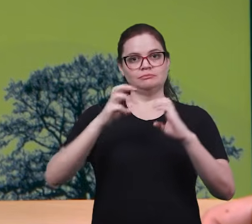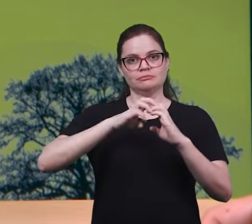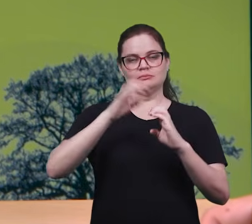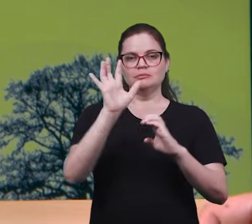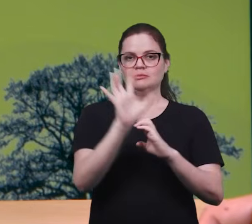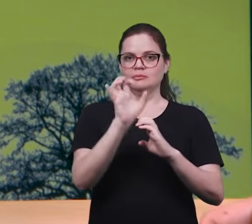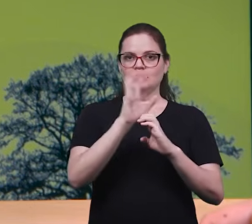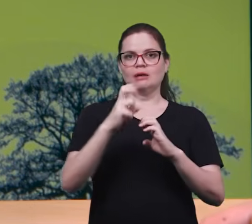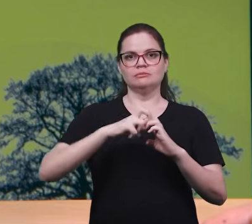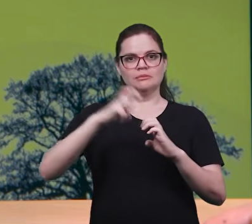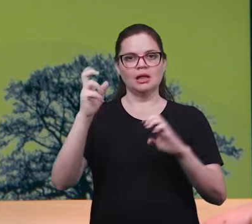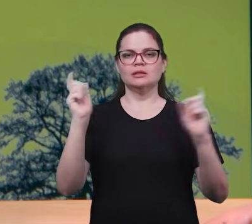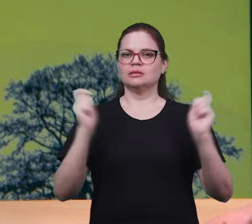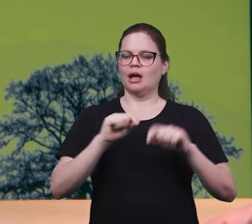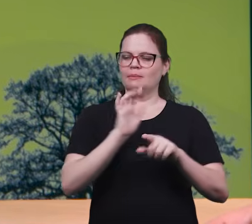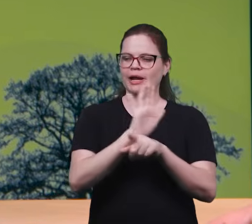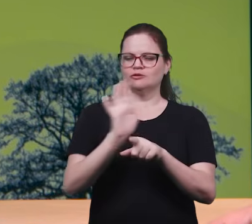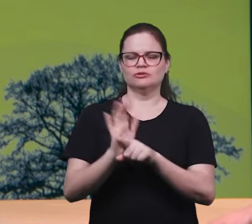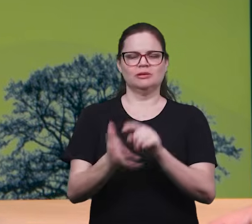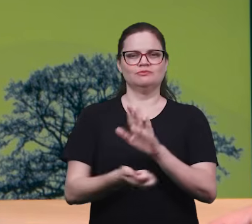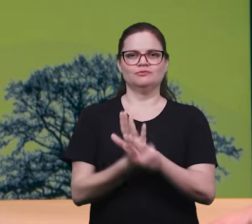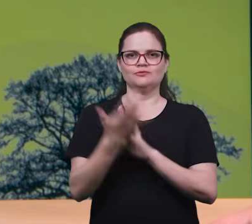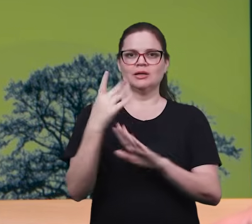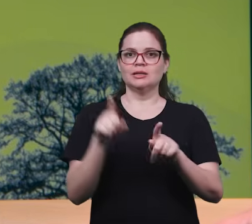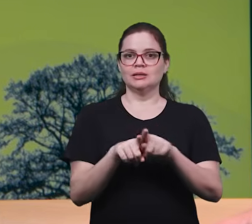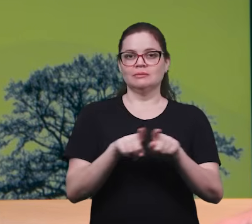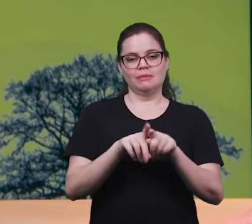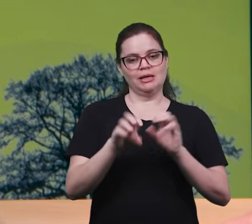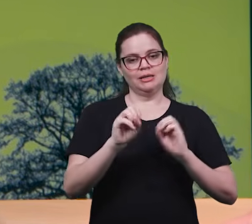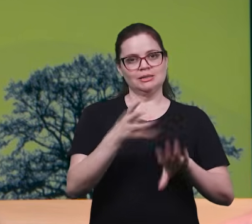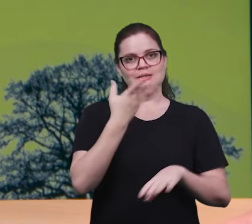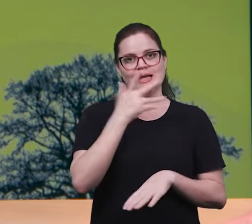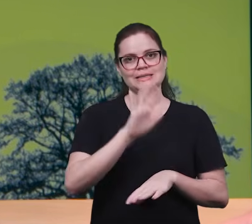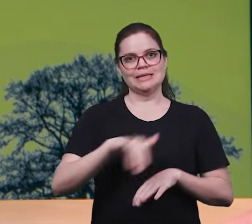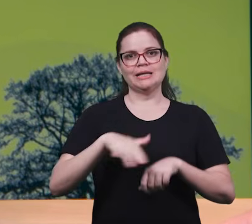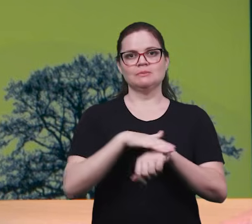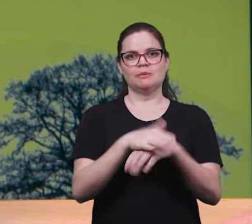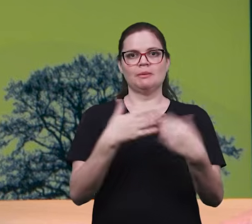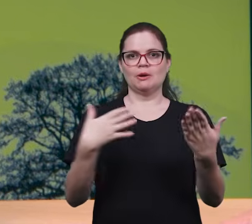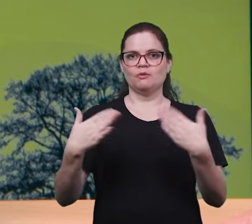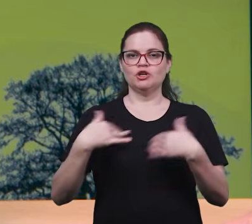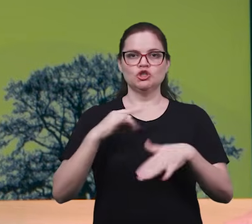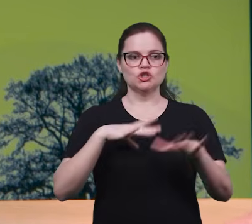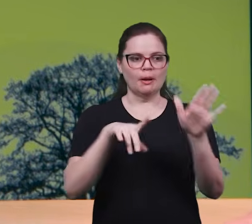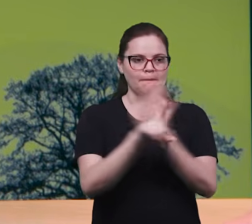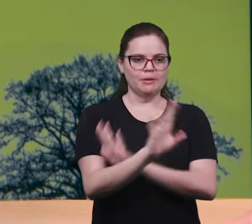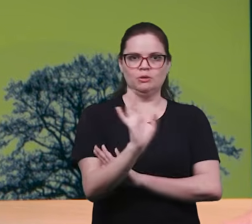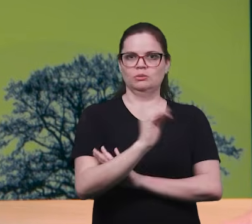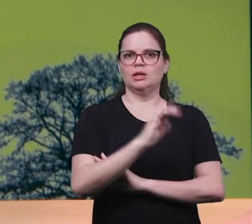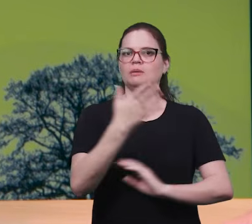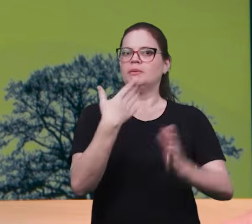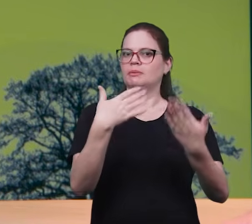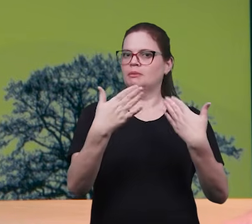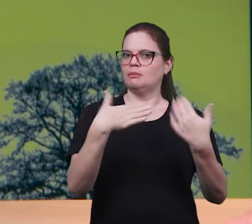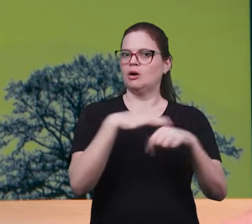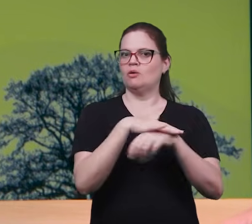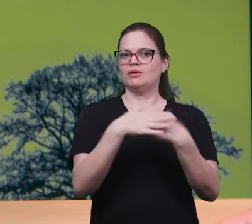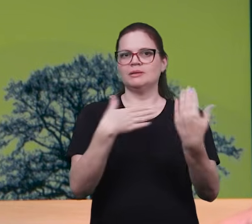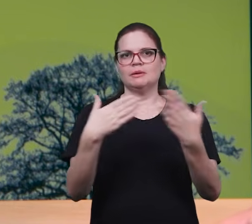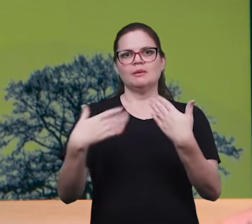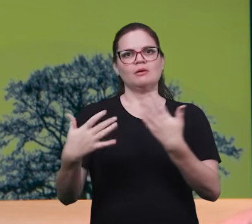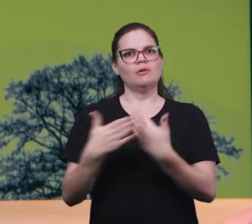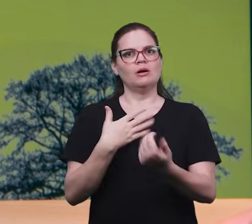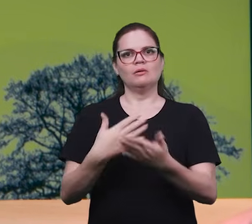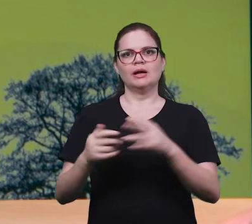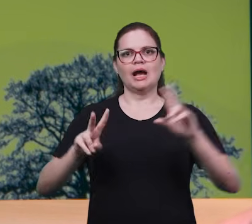muitas maneiras e sempre ensinar a criança a manter um diálogo, nunca só perguntar. Sempre manter um diálogo sobre qualquer